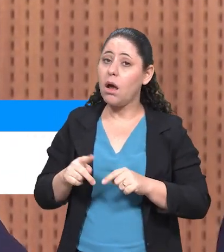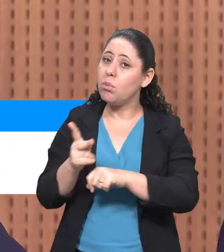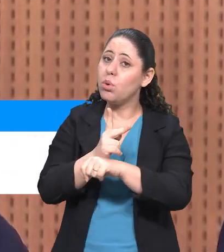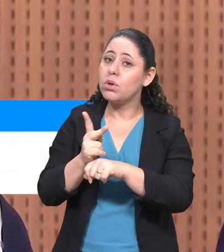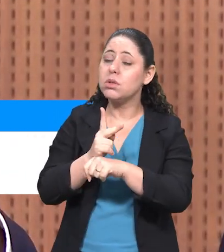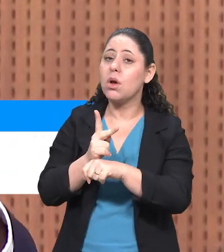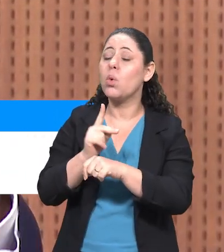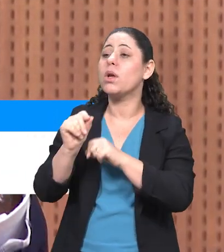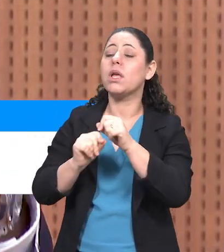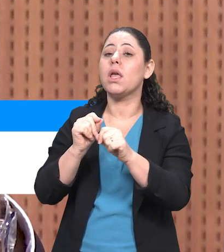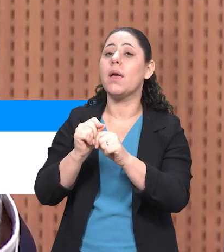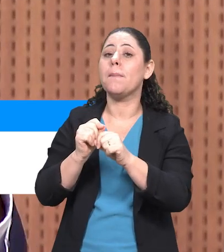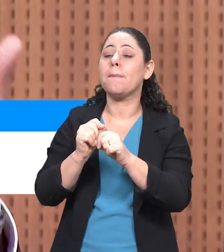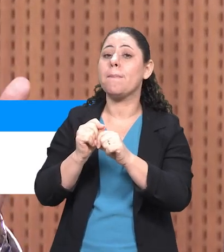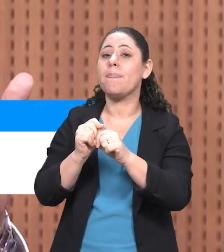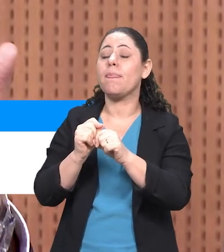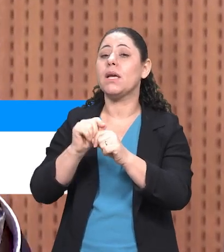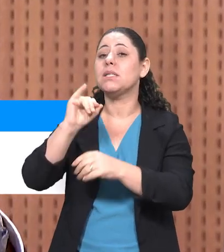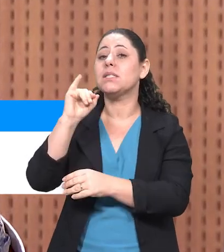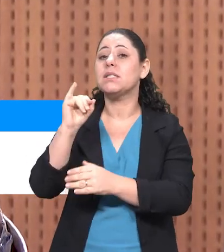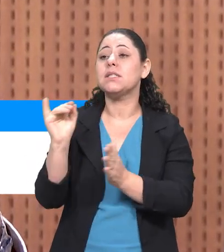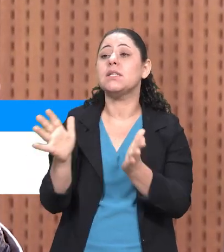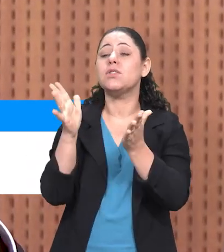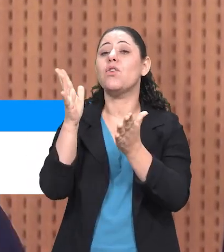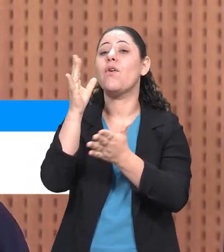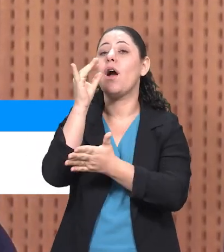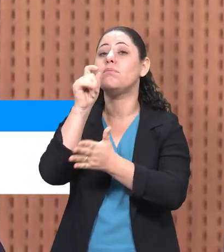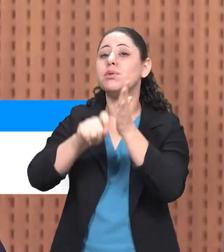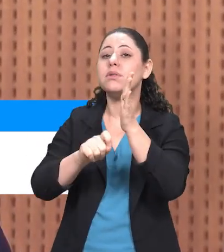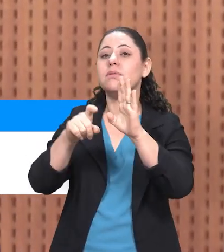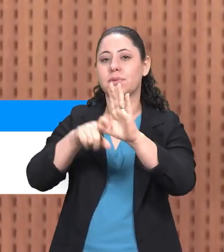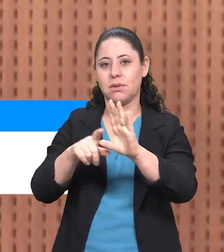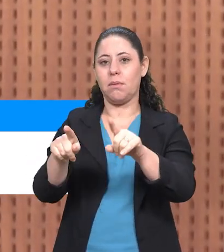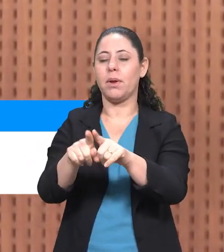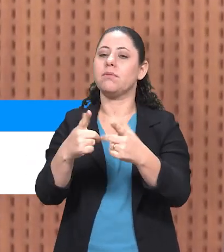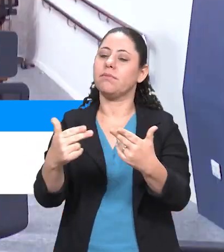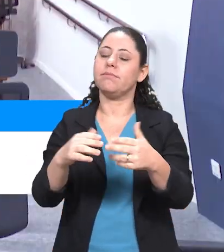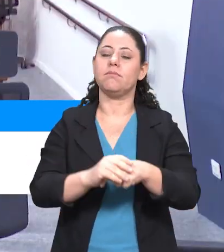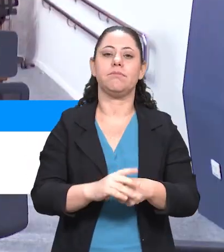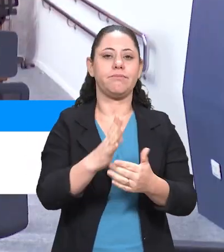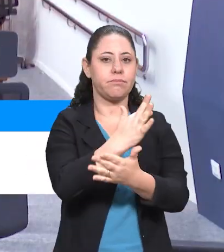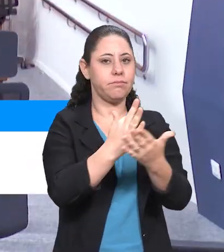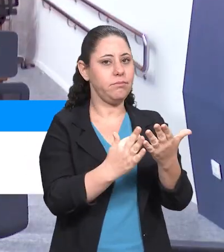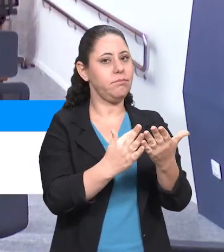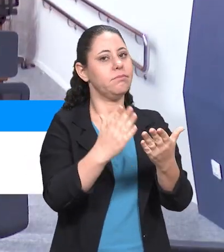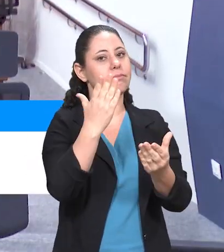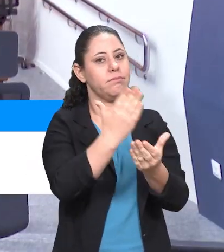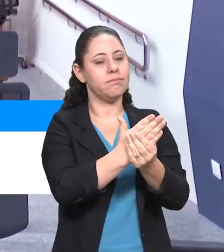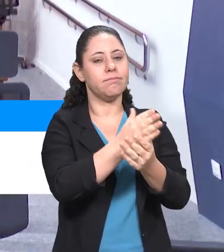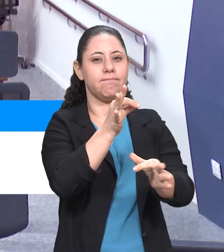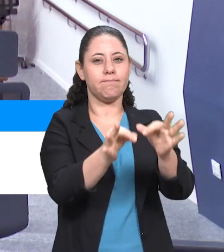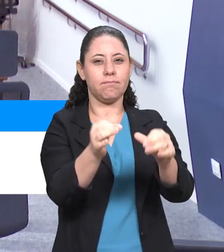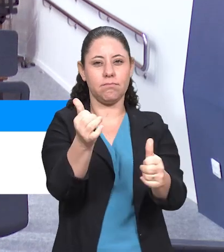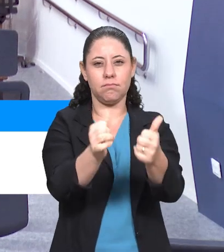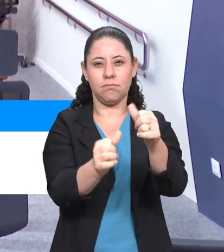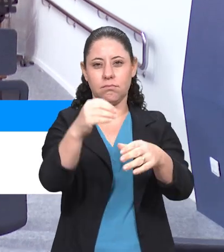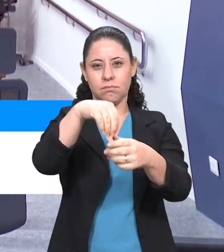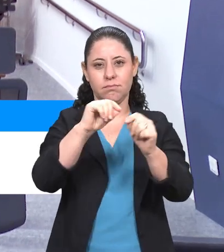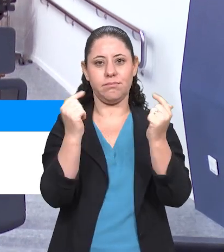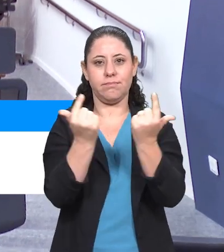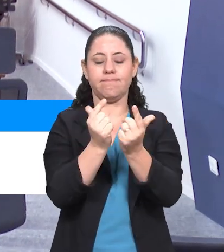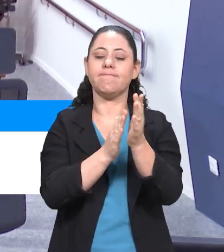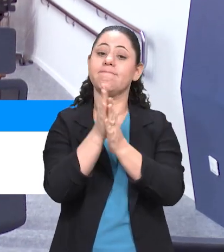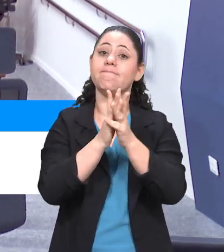tem a busca do incentivo econômico por um outro lado para ele tomar a decisão com o texto já tramitando na Assembleia